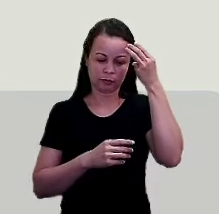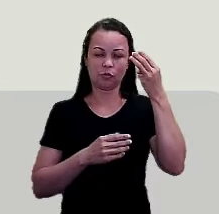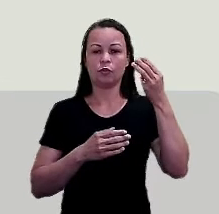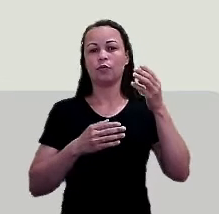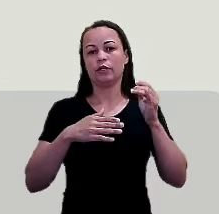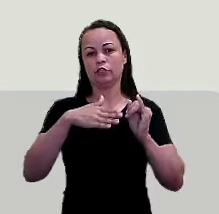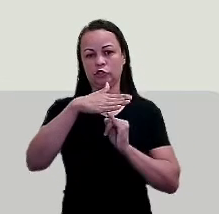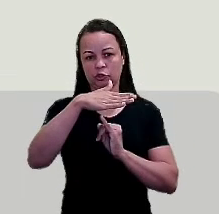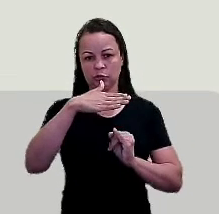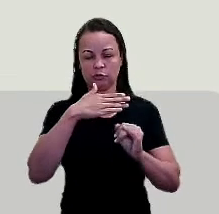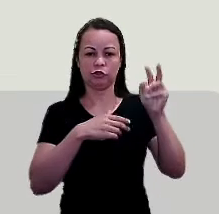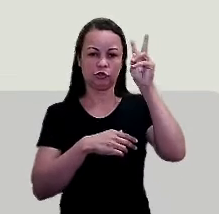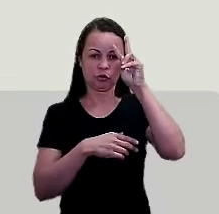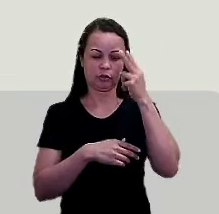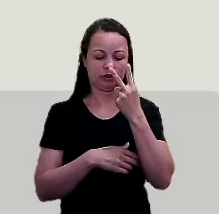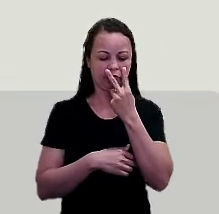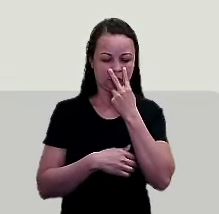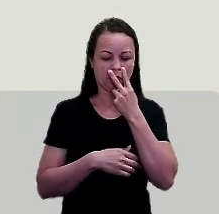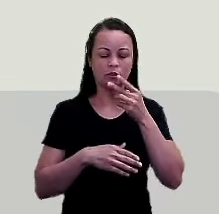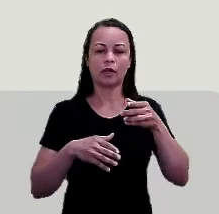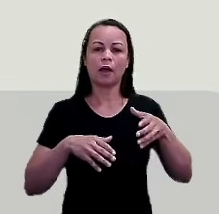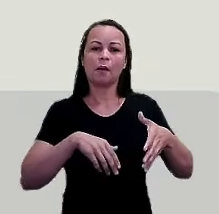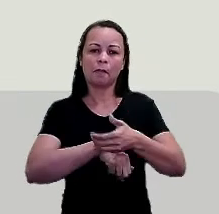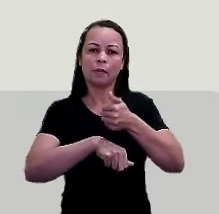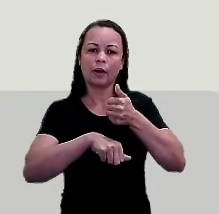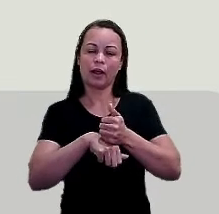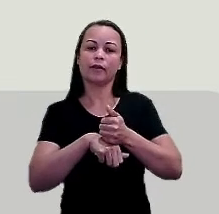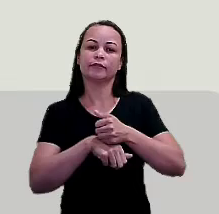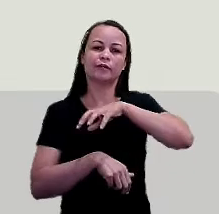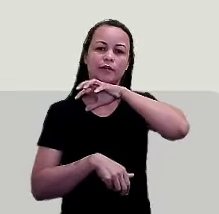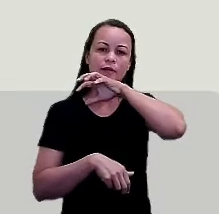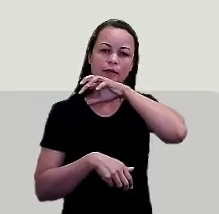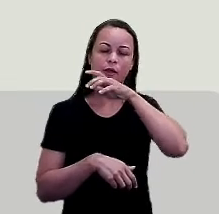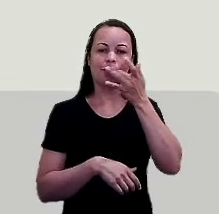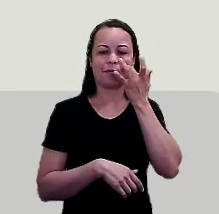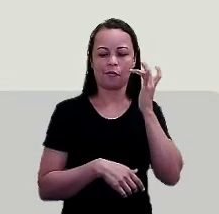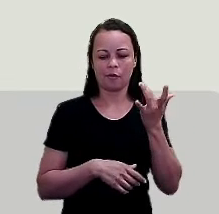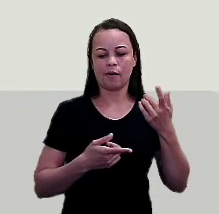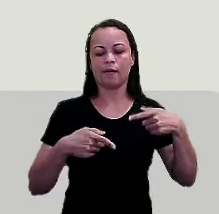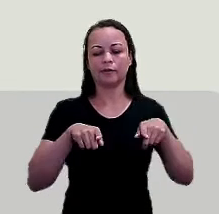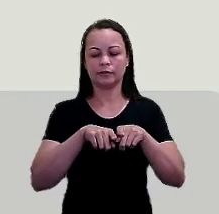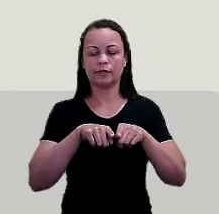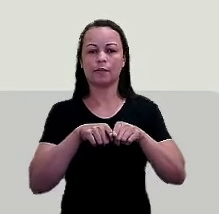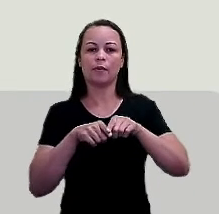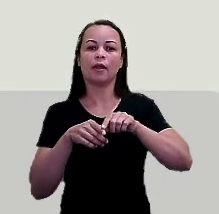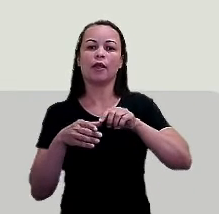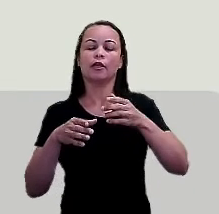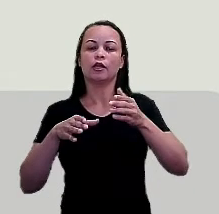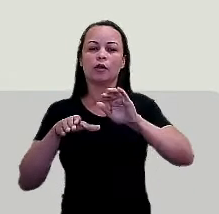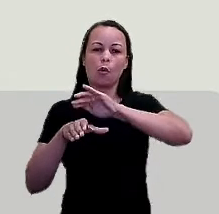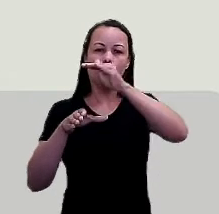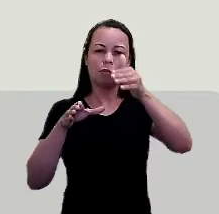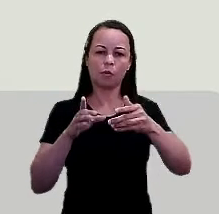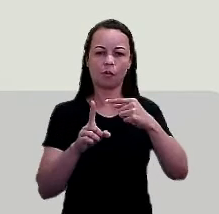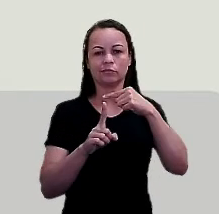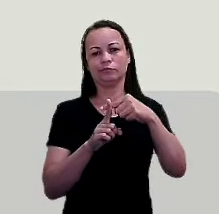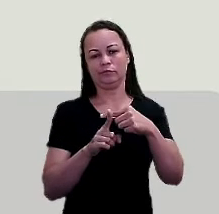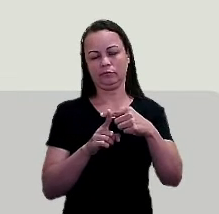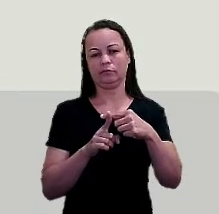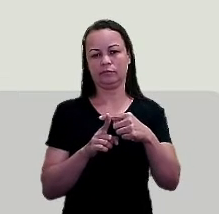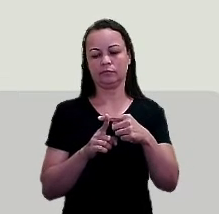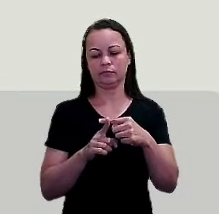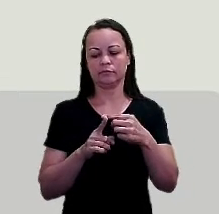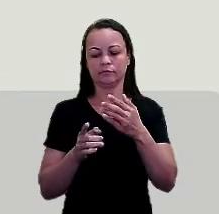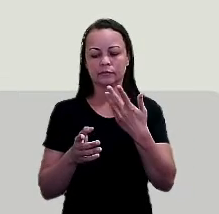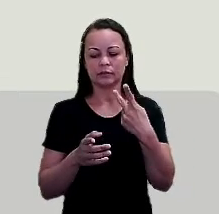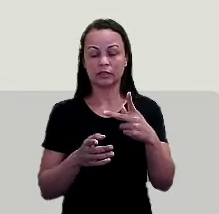da Vitória, Praça Leão Coroado e Monte das Tabocas. Então, só a gente relembrando, capturando um pouquinho